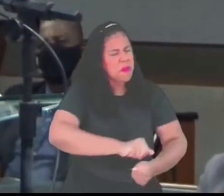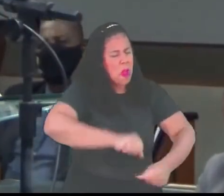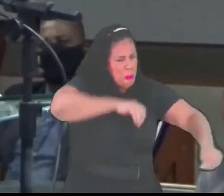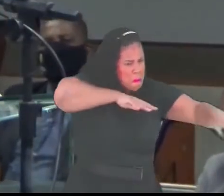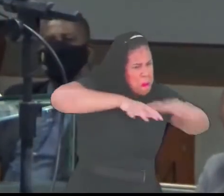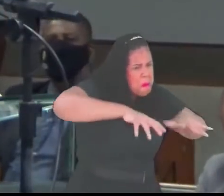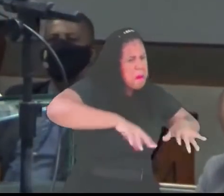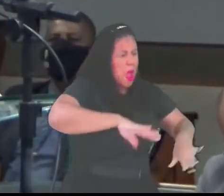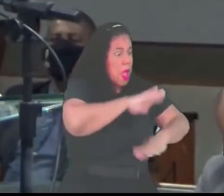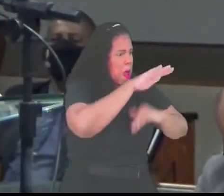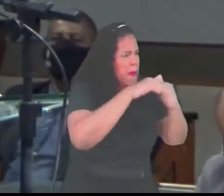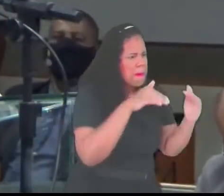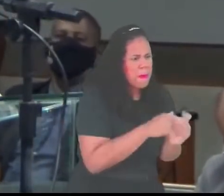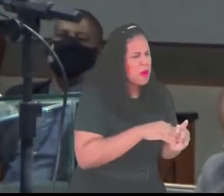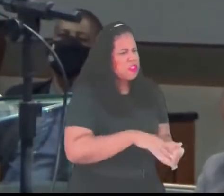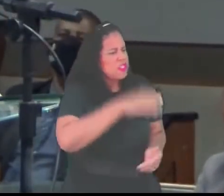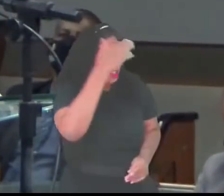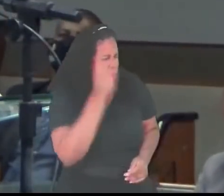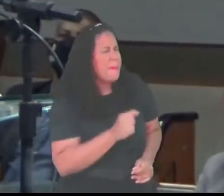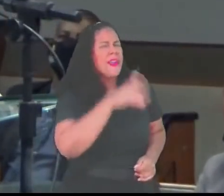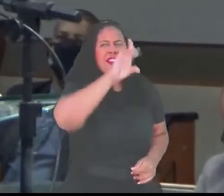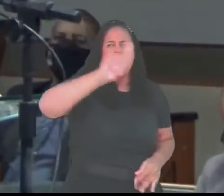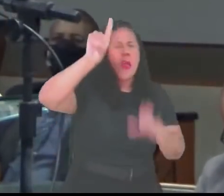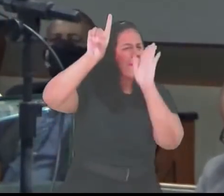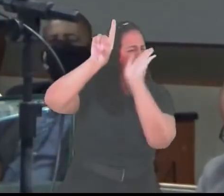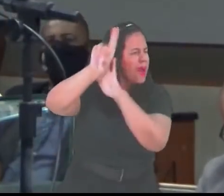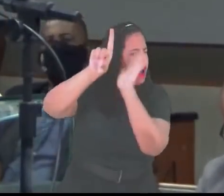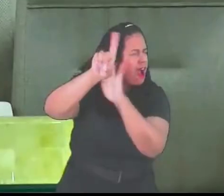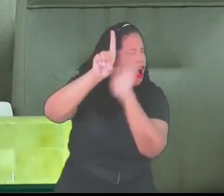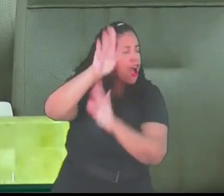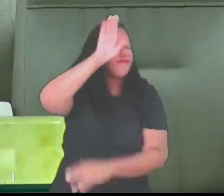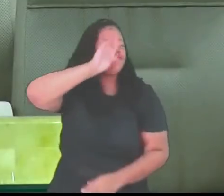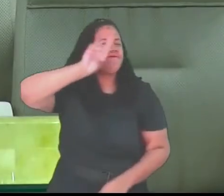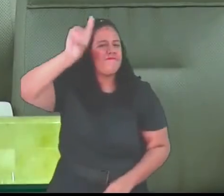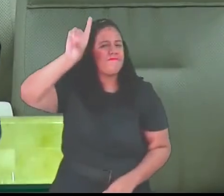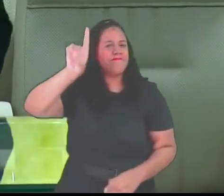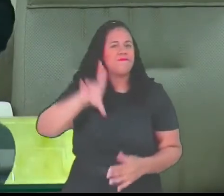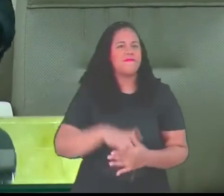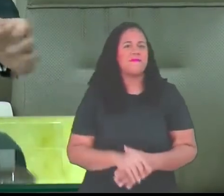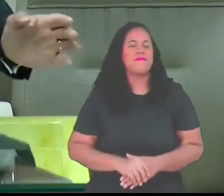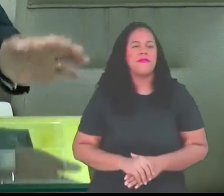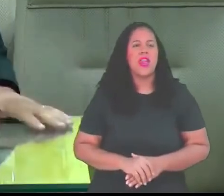e todo mundo tem que saber que ele é Deus.